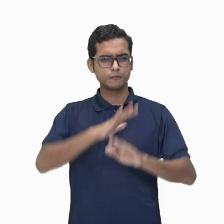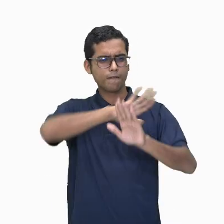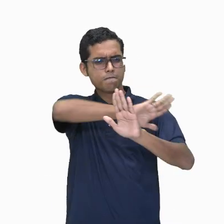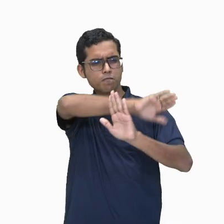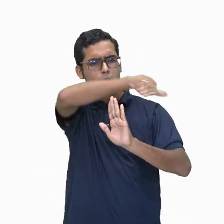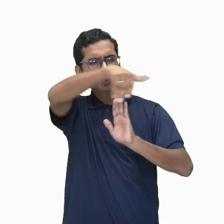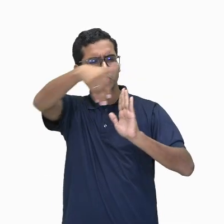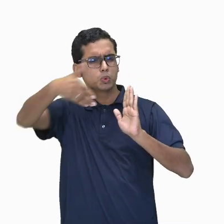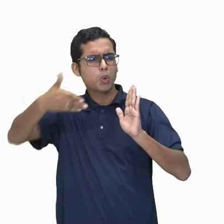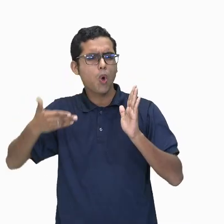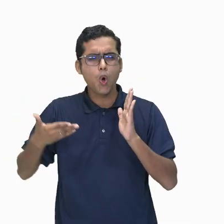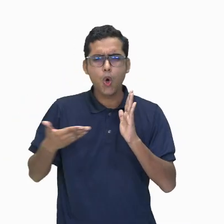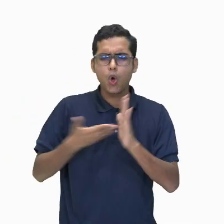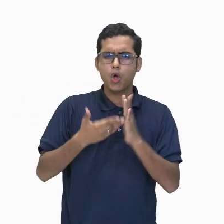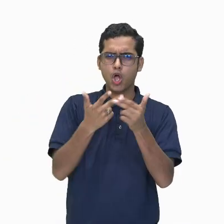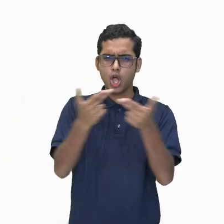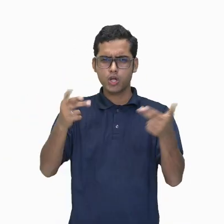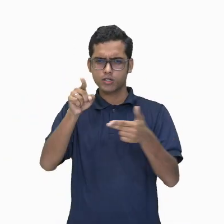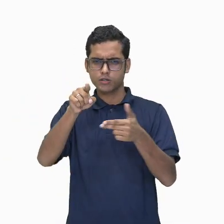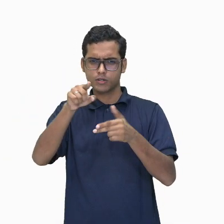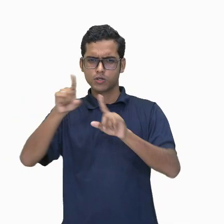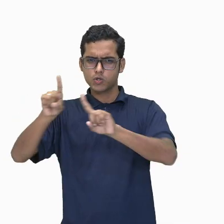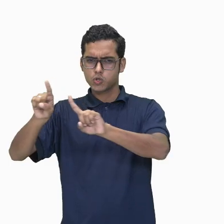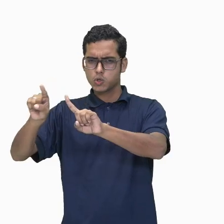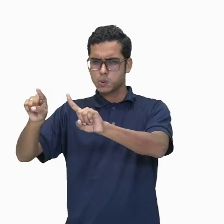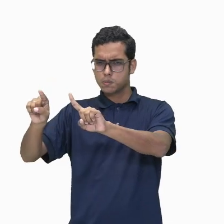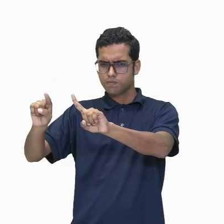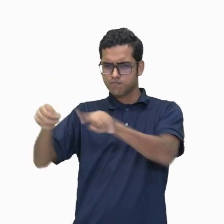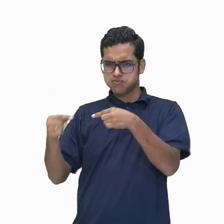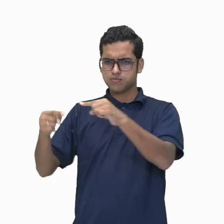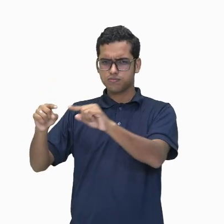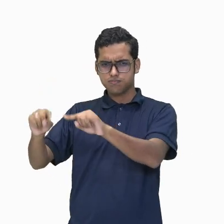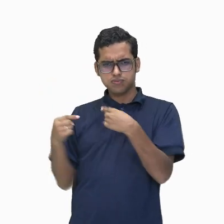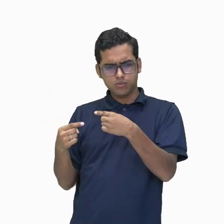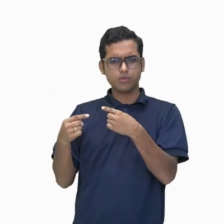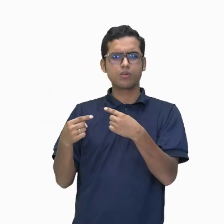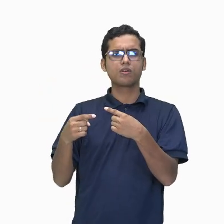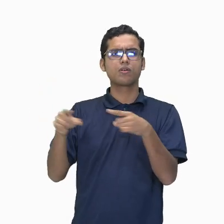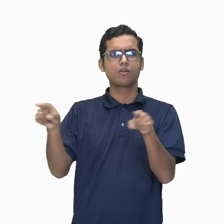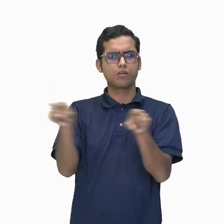quer que os outros façam para você, façam também para eles.